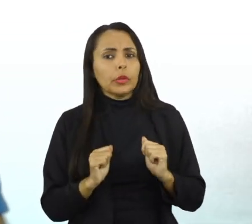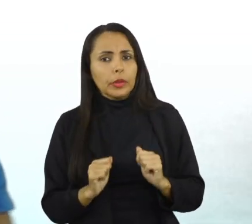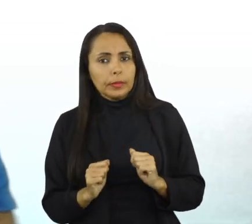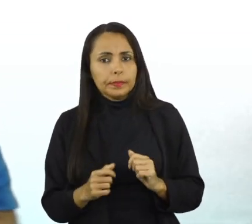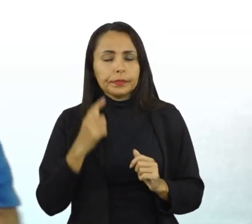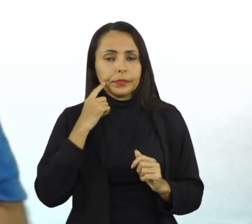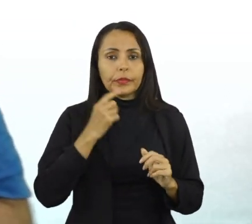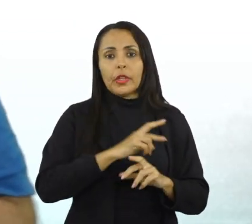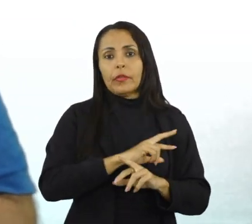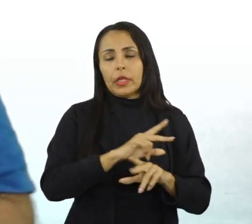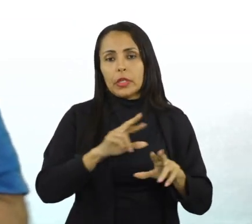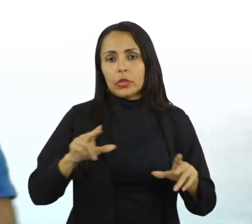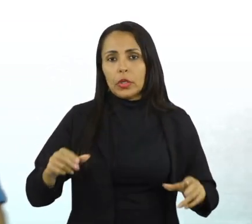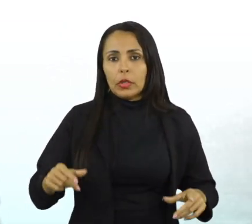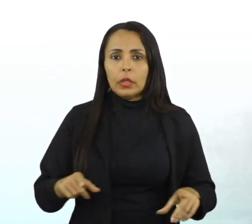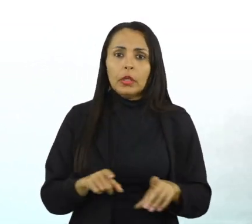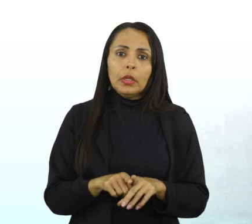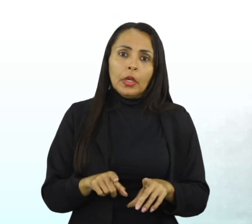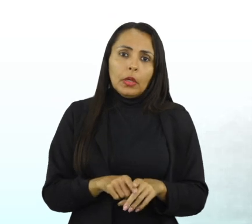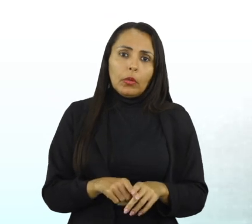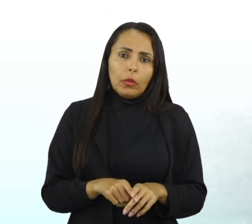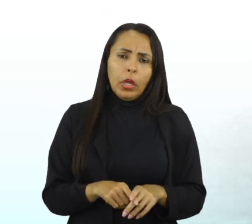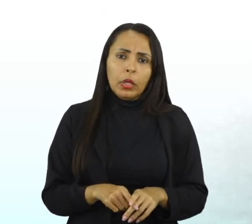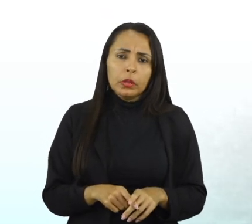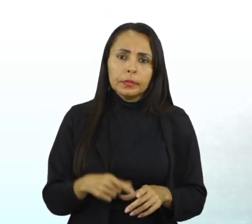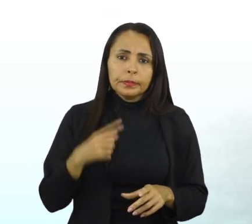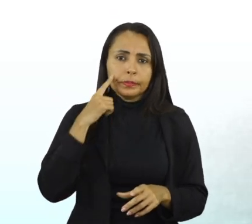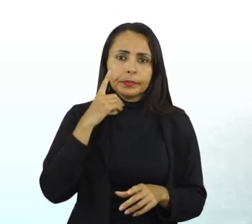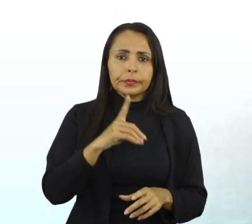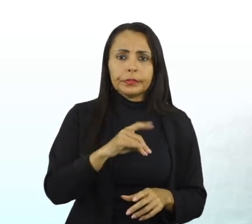Pode ser? Pode. É uma variação